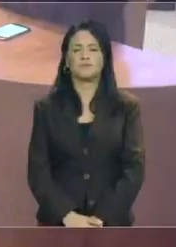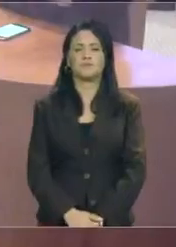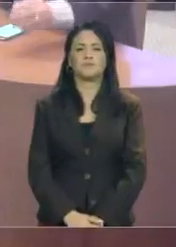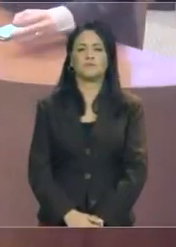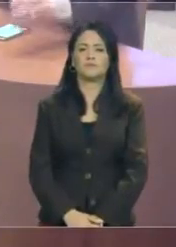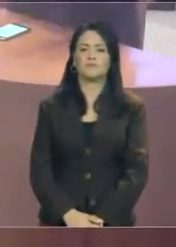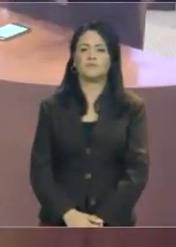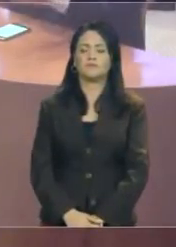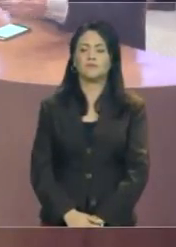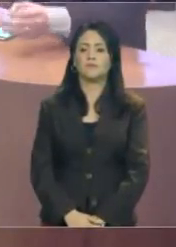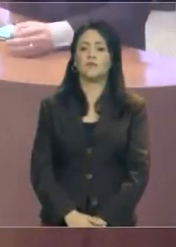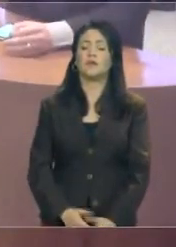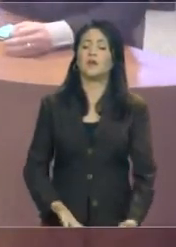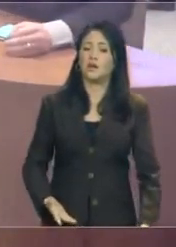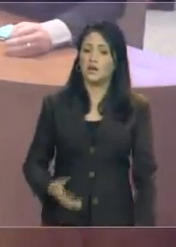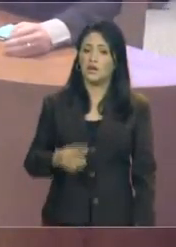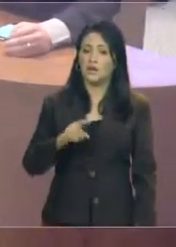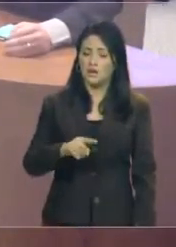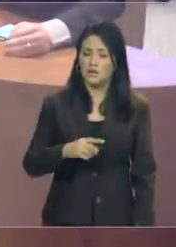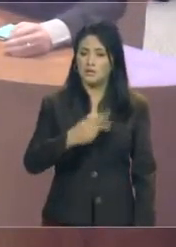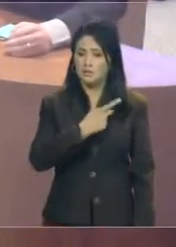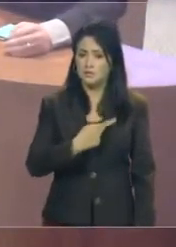ainda presidiu uma sessão